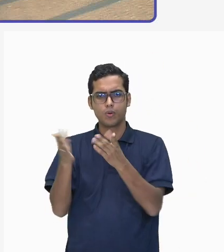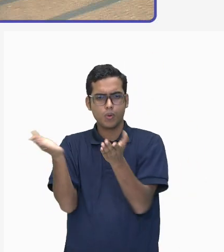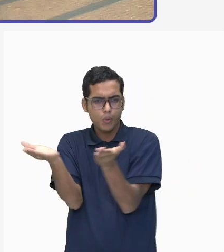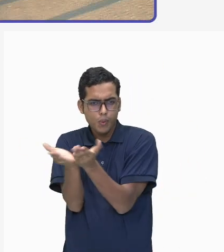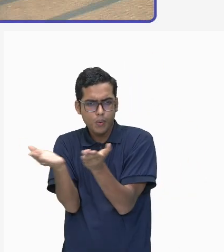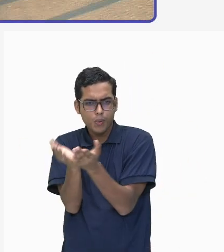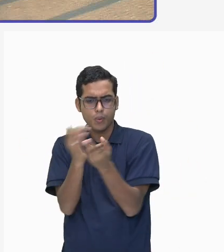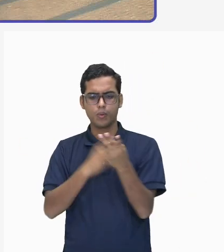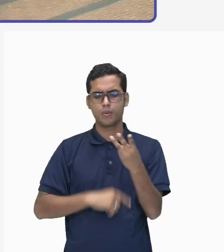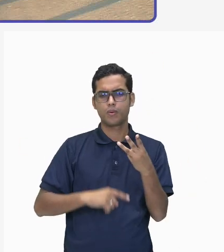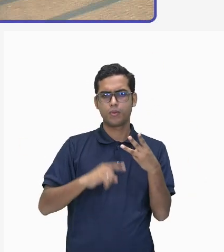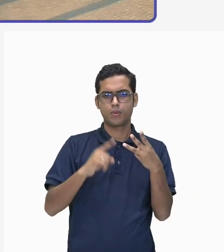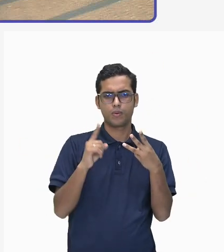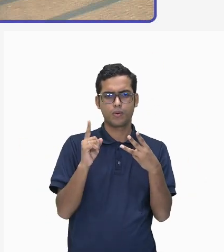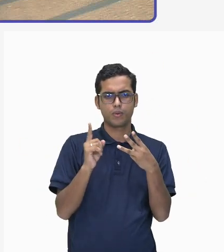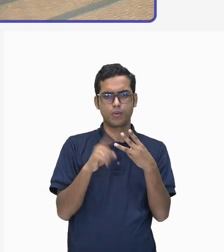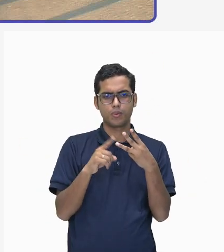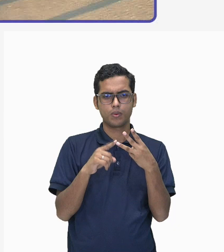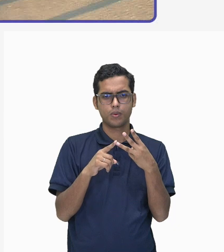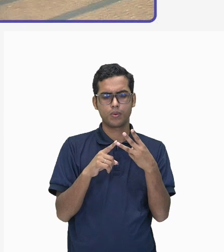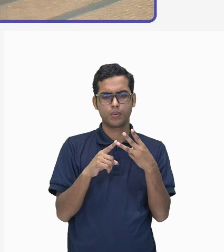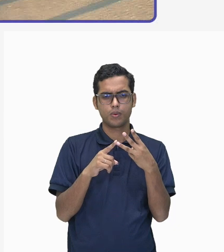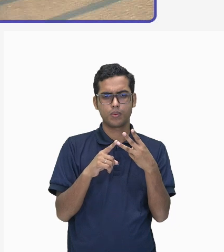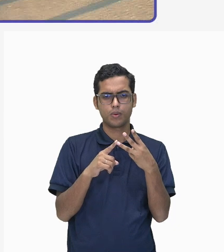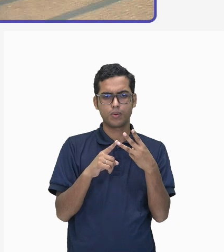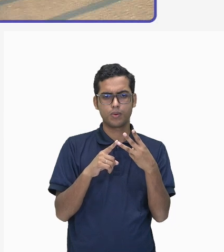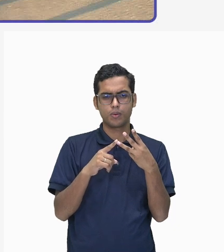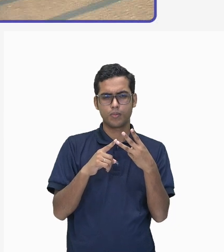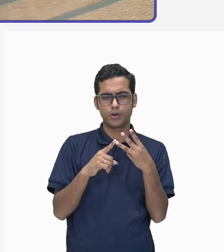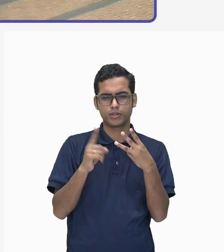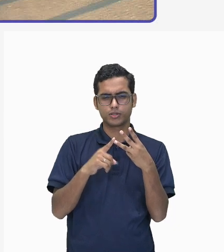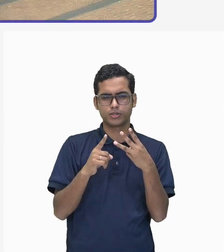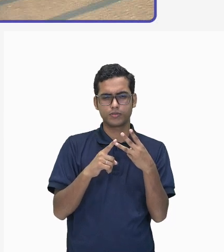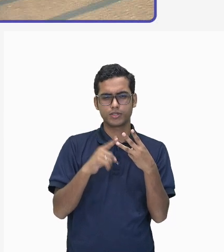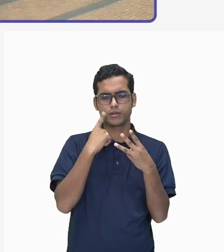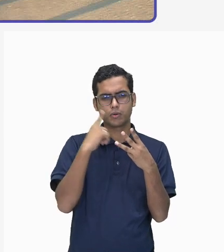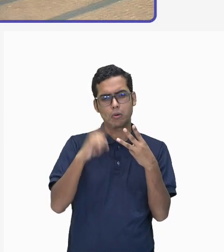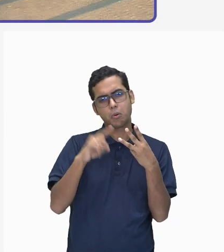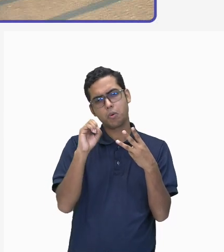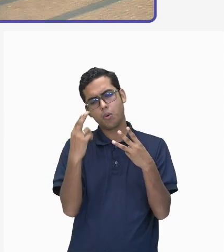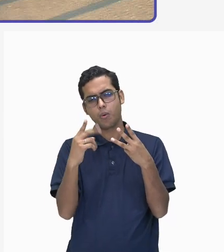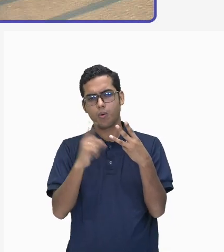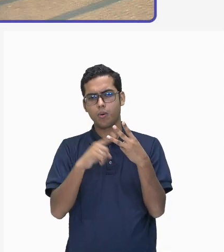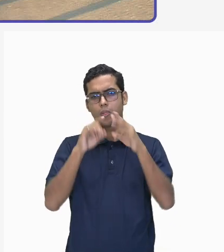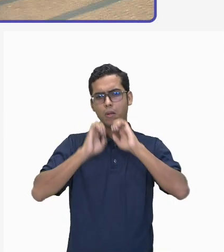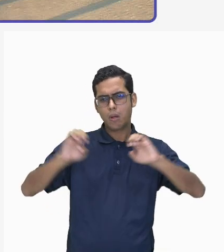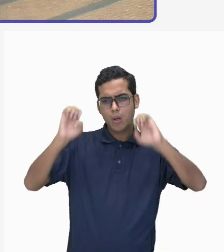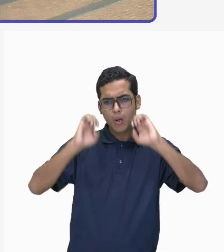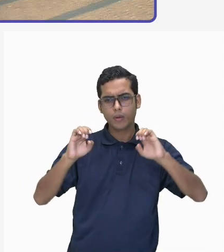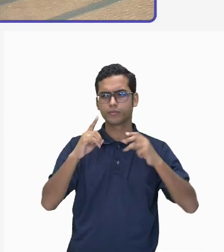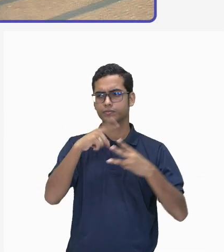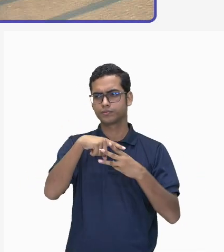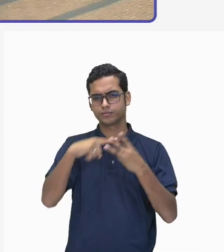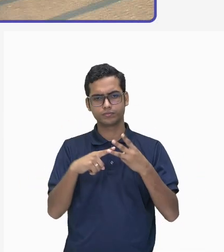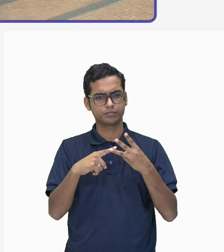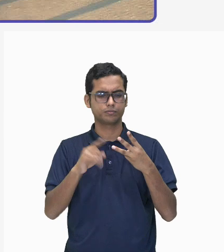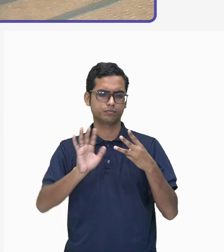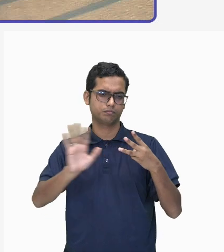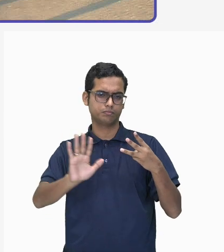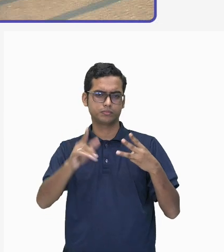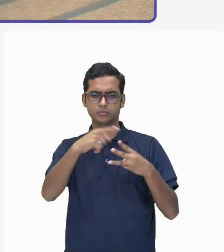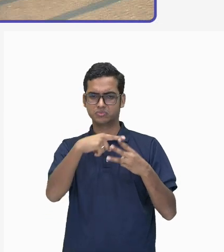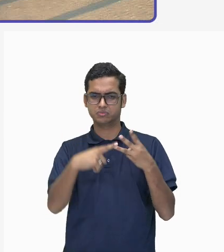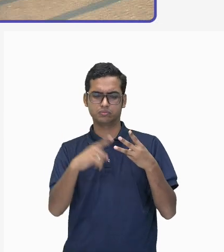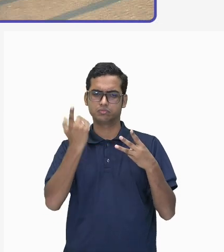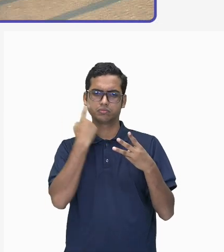como evangélica. Então ela não pode enquadrar em nenhuma dessas 3 categorias. Né? Ela foi fundada